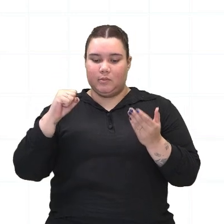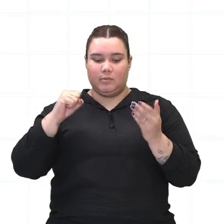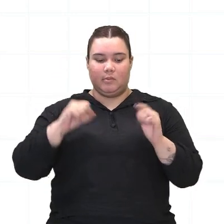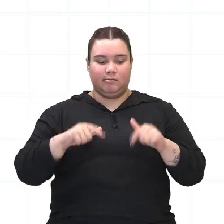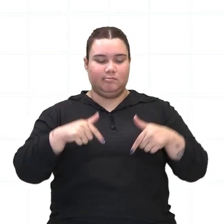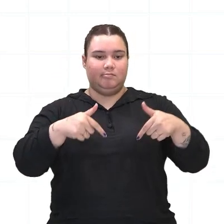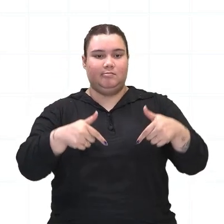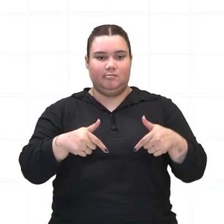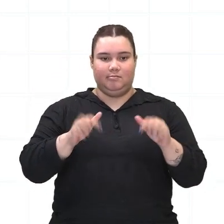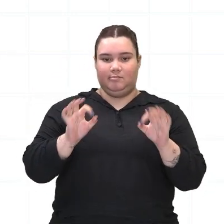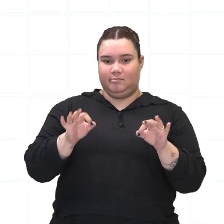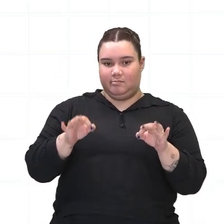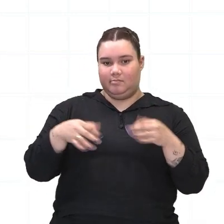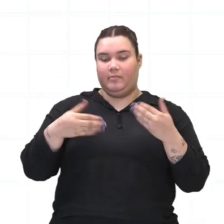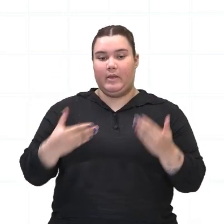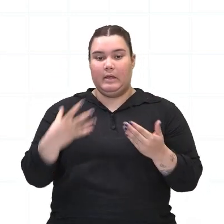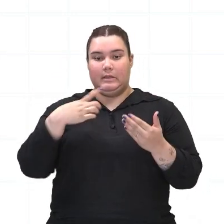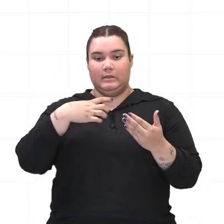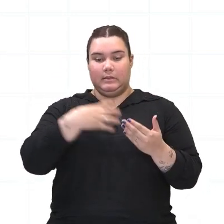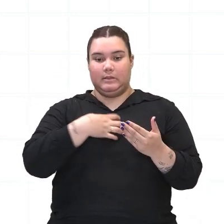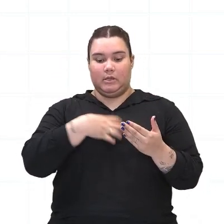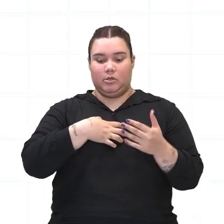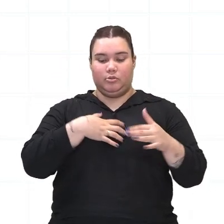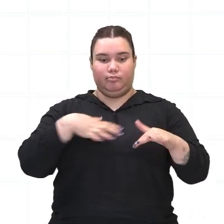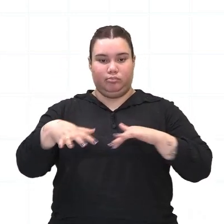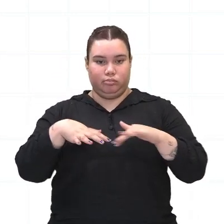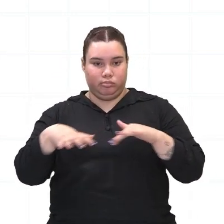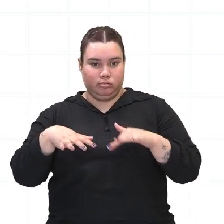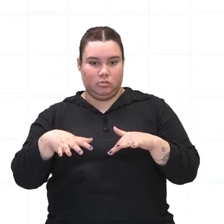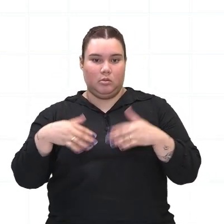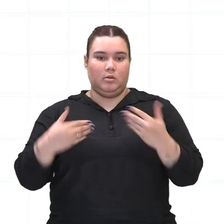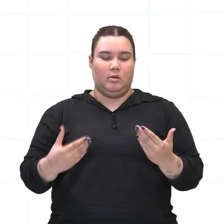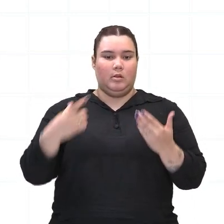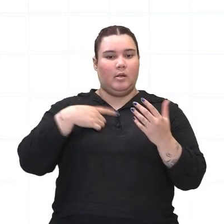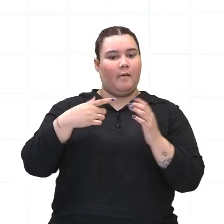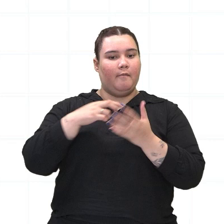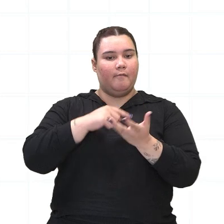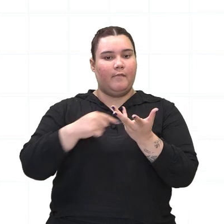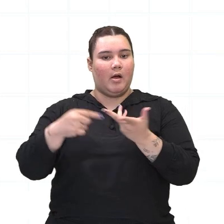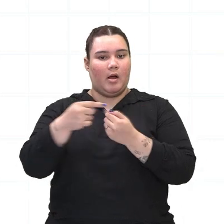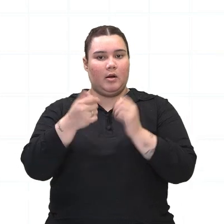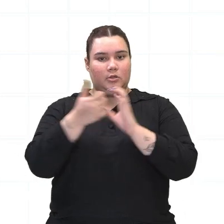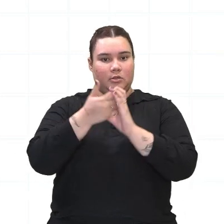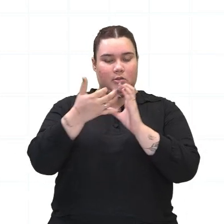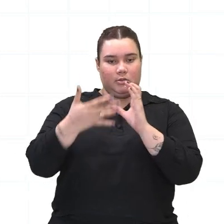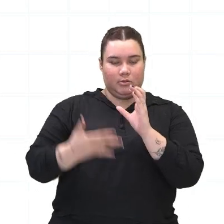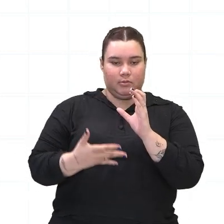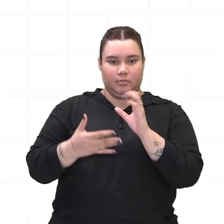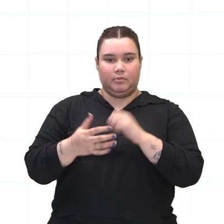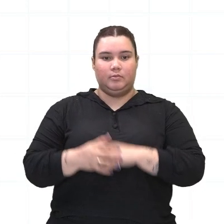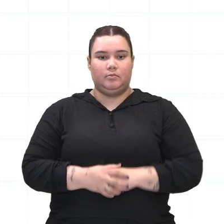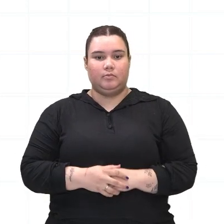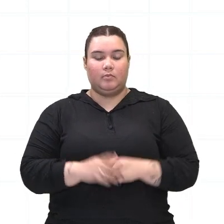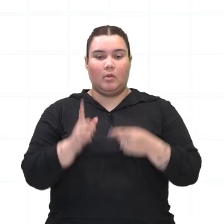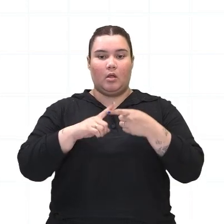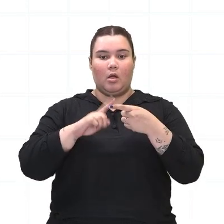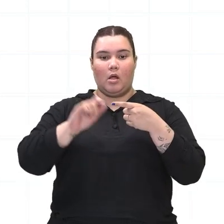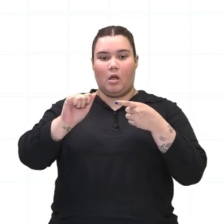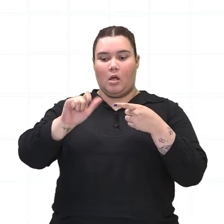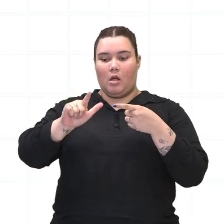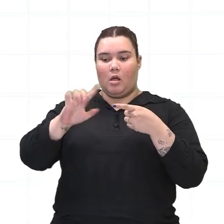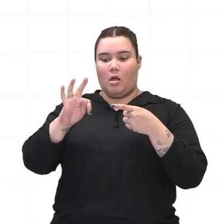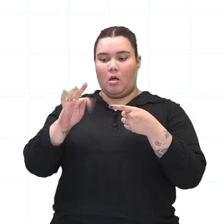som, que é altura, duração, intensidade e timbre. A altura é a característica que